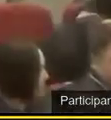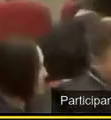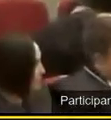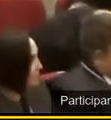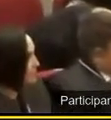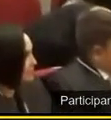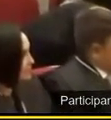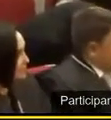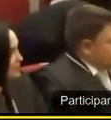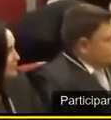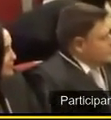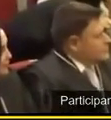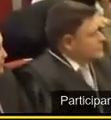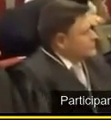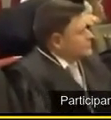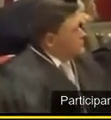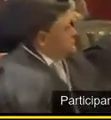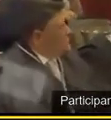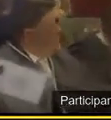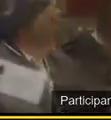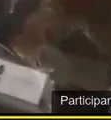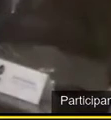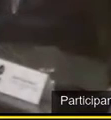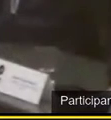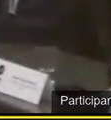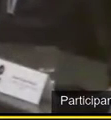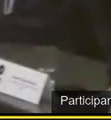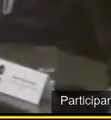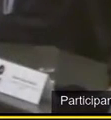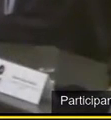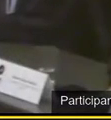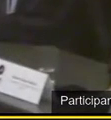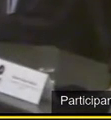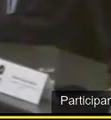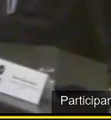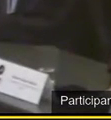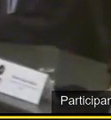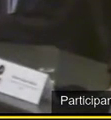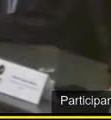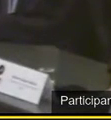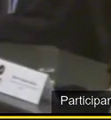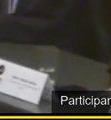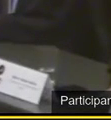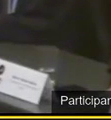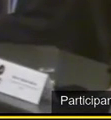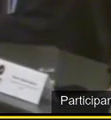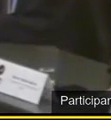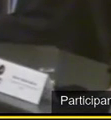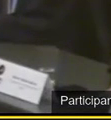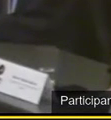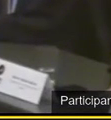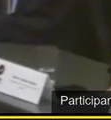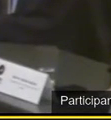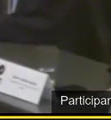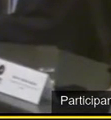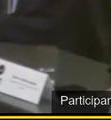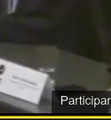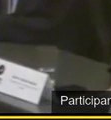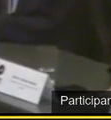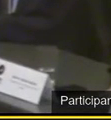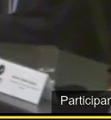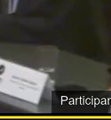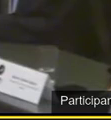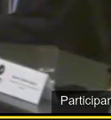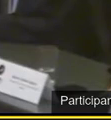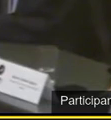Antes de encerrarmos, solicitamos aos novos promotores que, ao final do evento, permaneçam, por gentileza, em seus lugares para